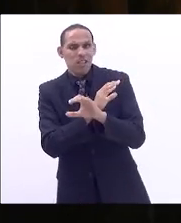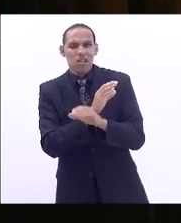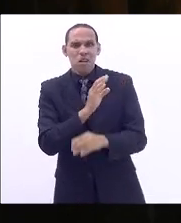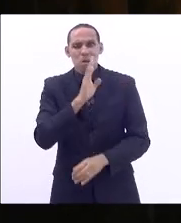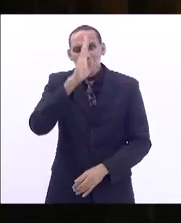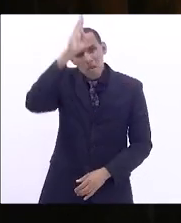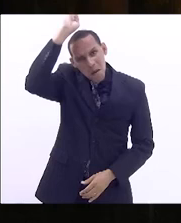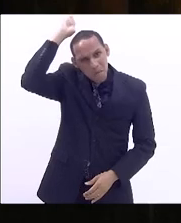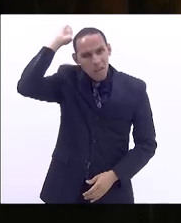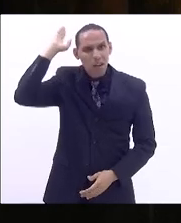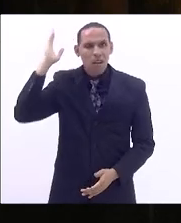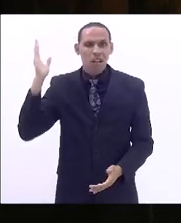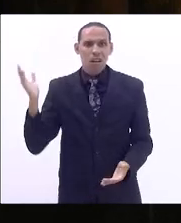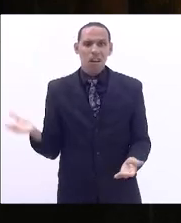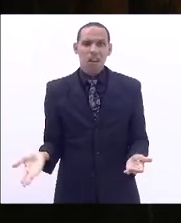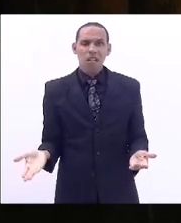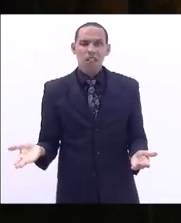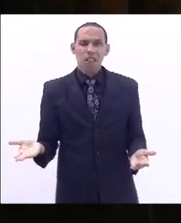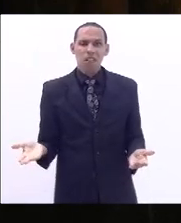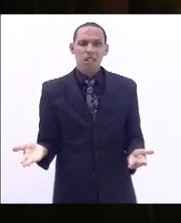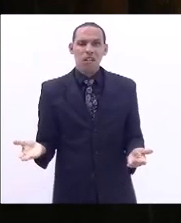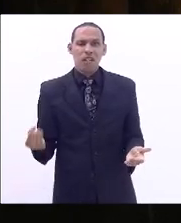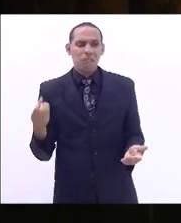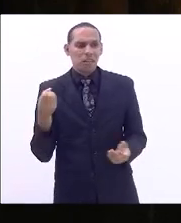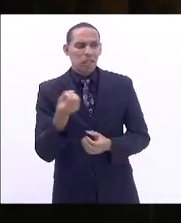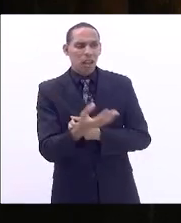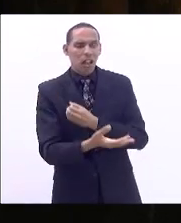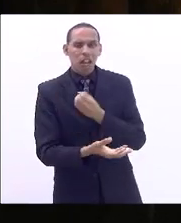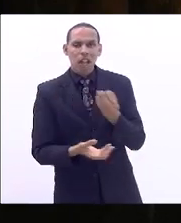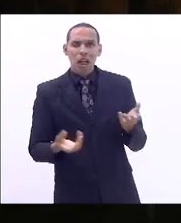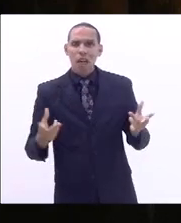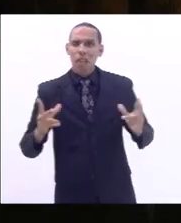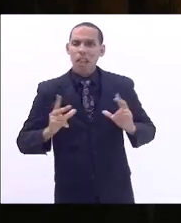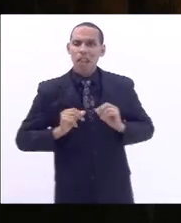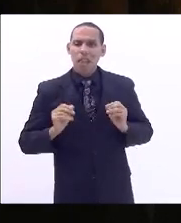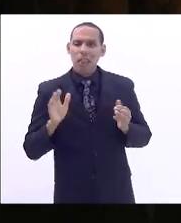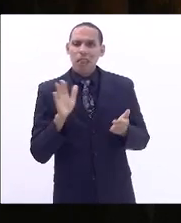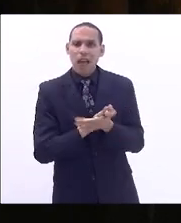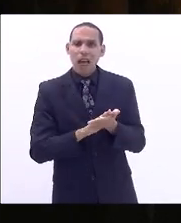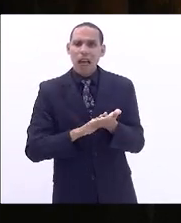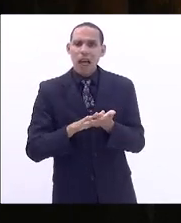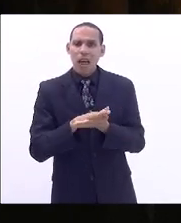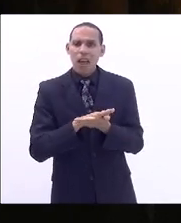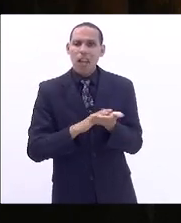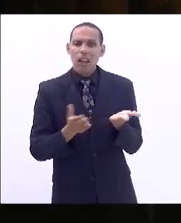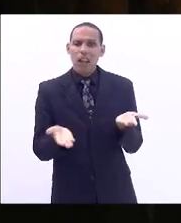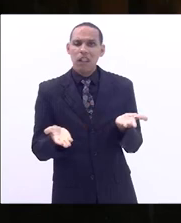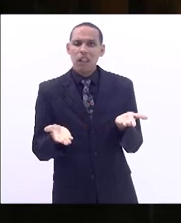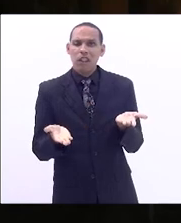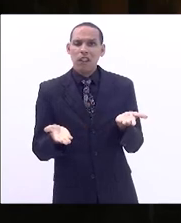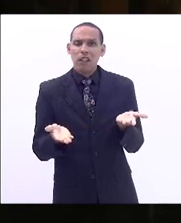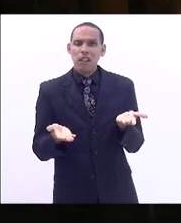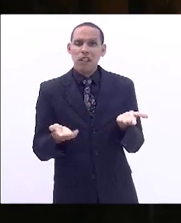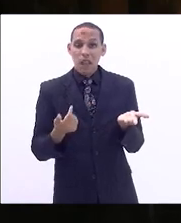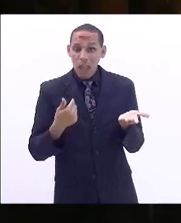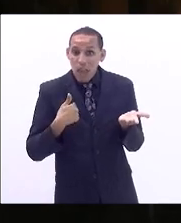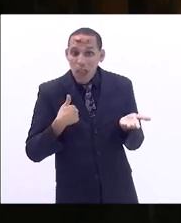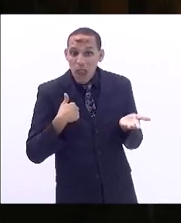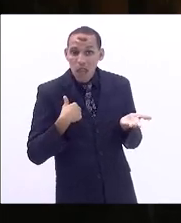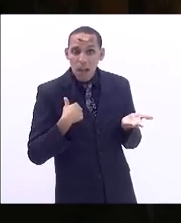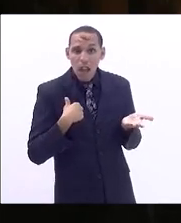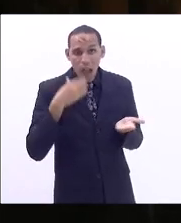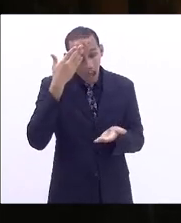os nossos bombeiros não são prestigiados como merecem e olha que eu acredito que eles merecem